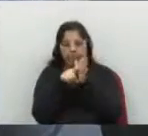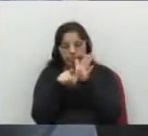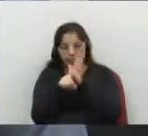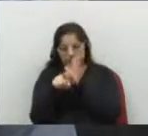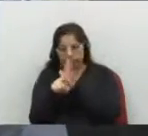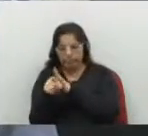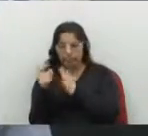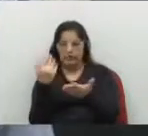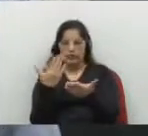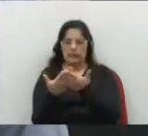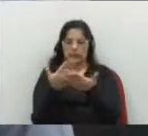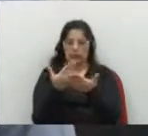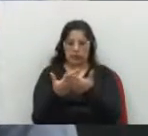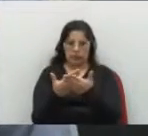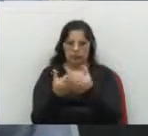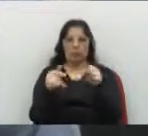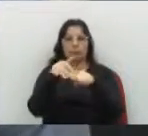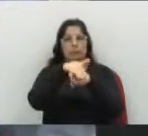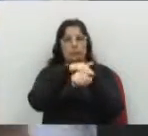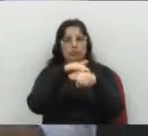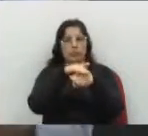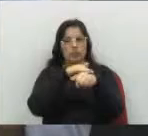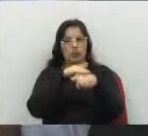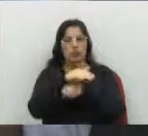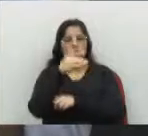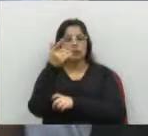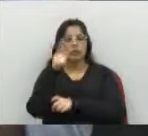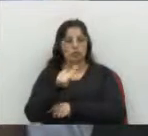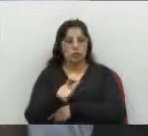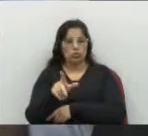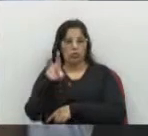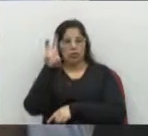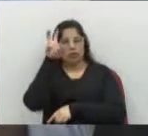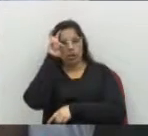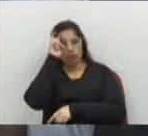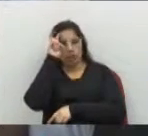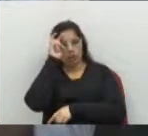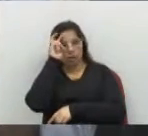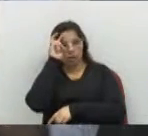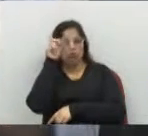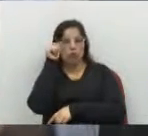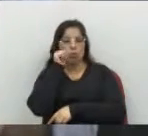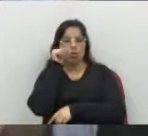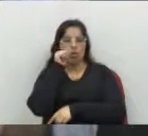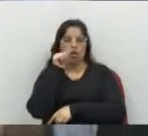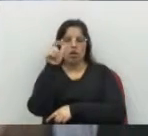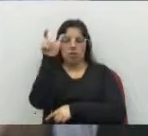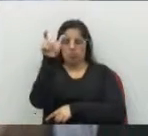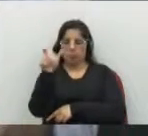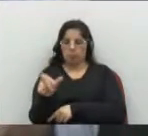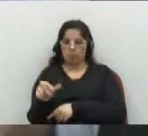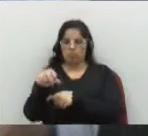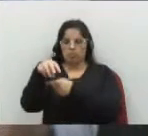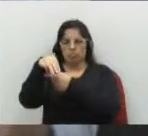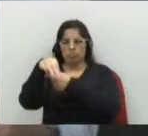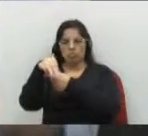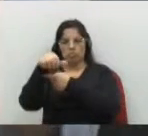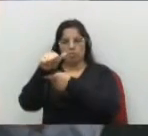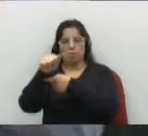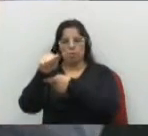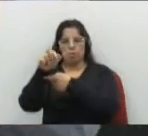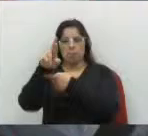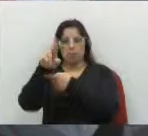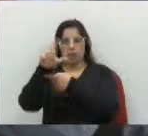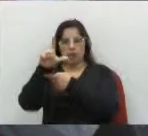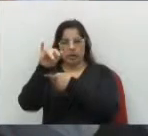gente conversou depois na quinta-feira, a dona Marli, que é do departamento de merenda,